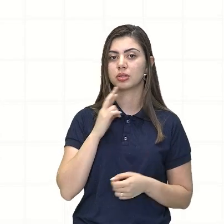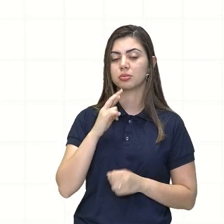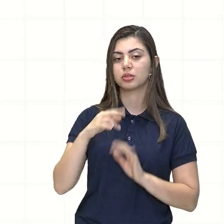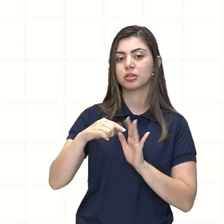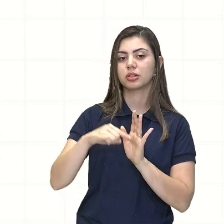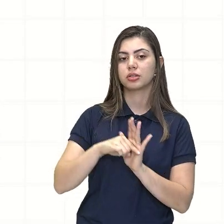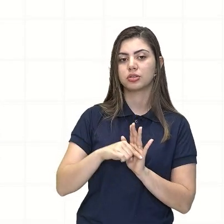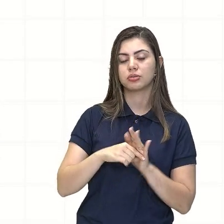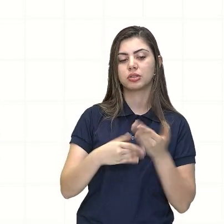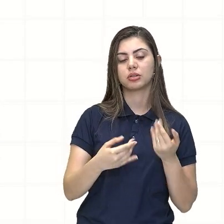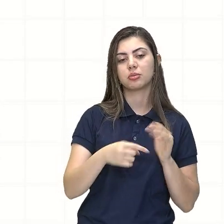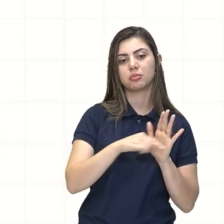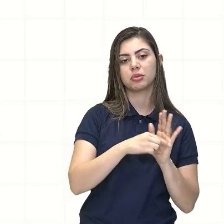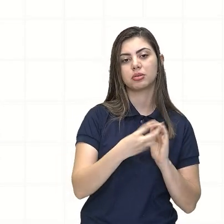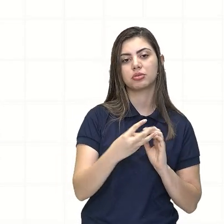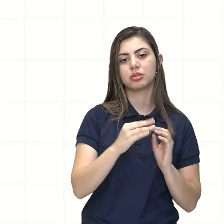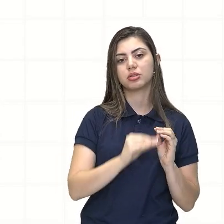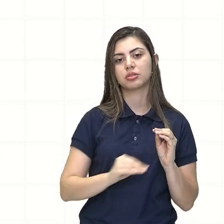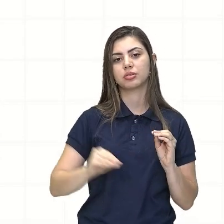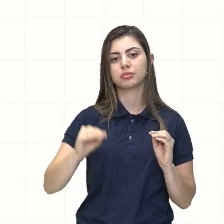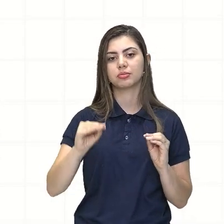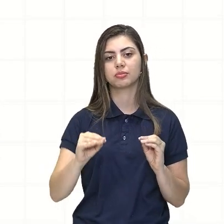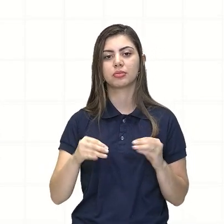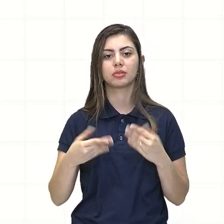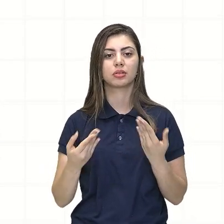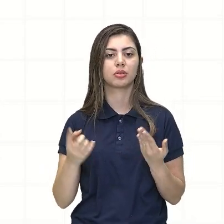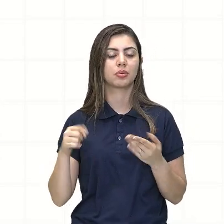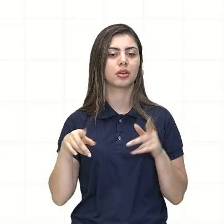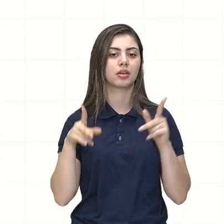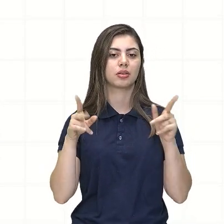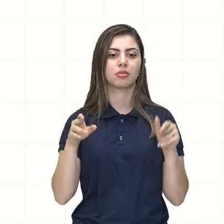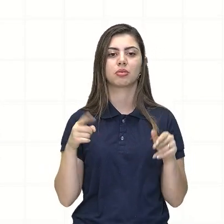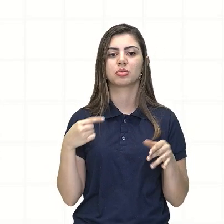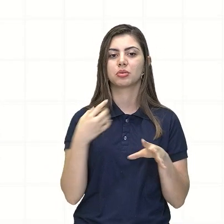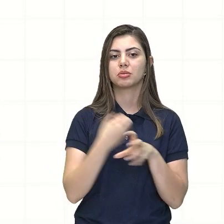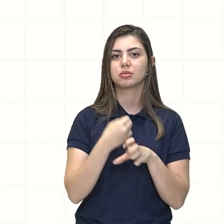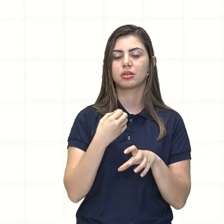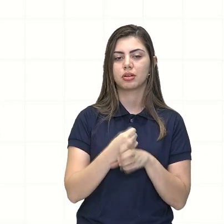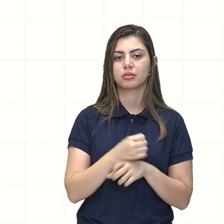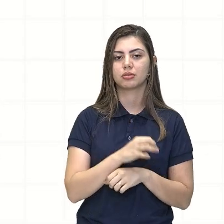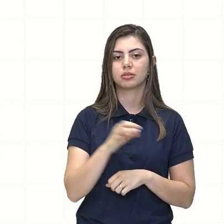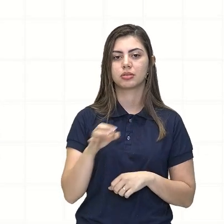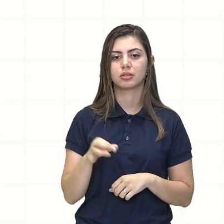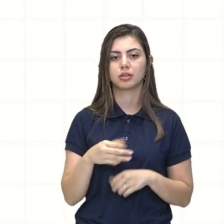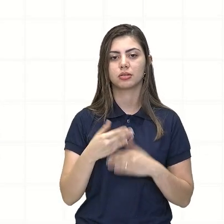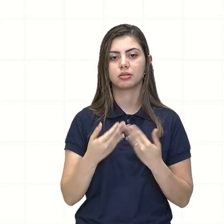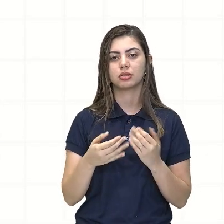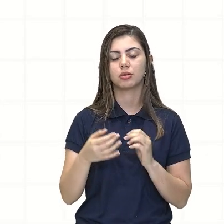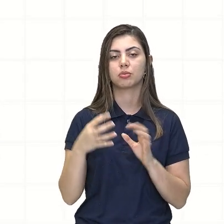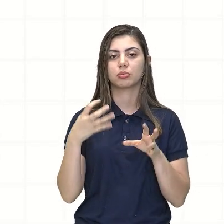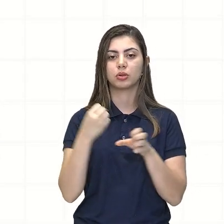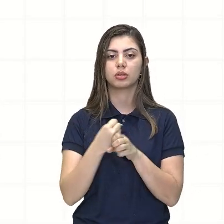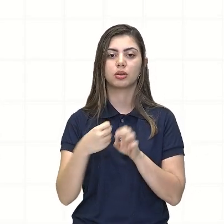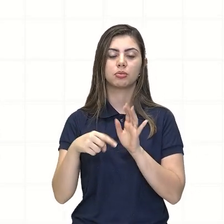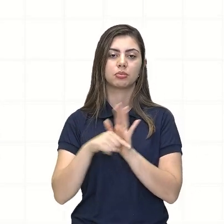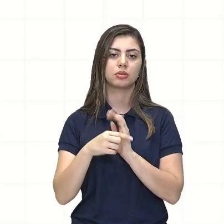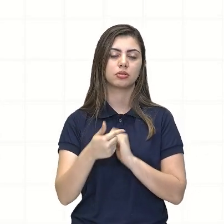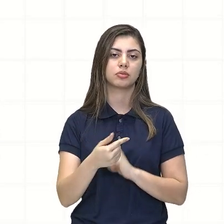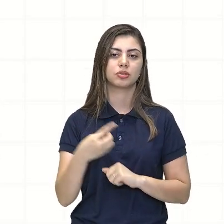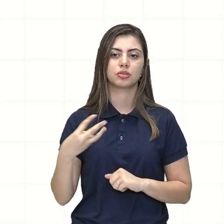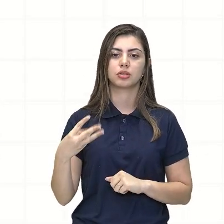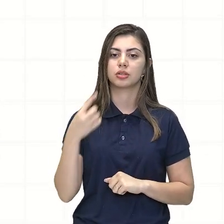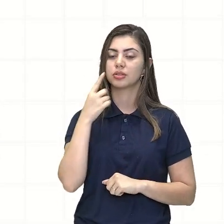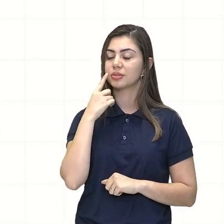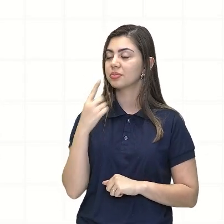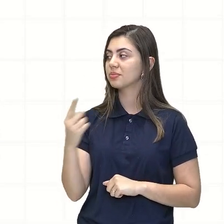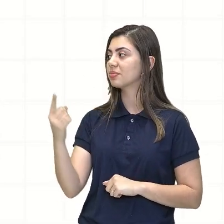ver com a multiplicação. E aí, é o mesmo cálculo que a gente está fazendo, né? Devendo para um, R$20,